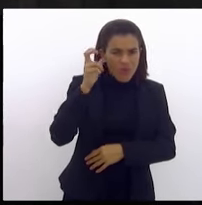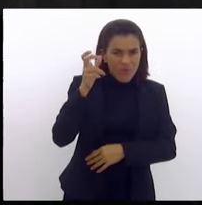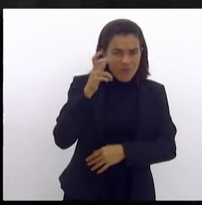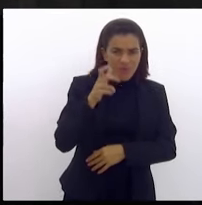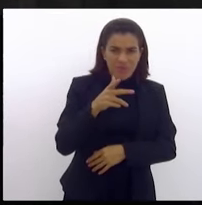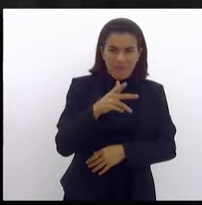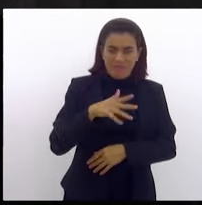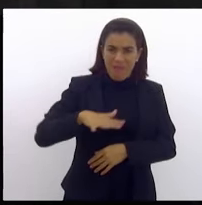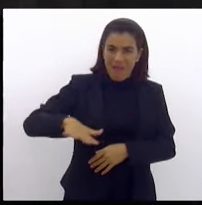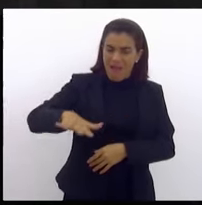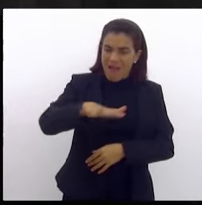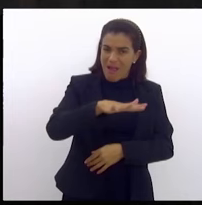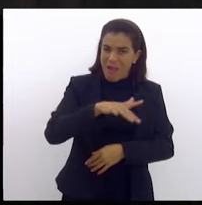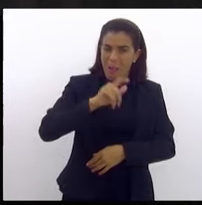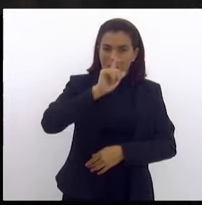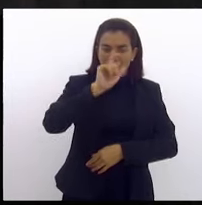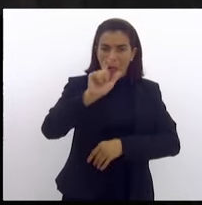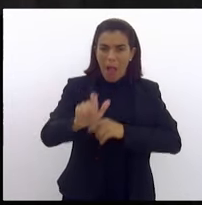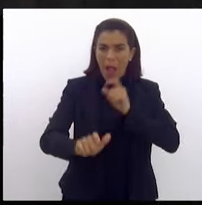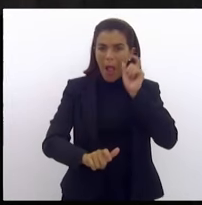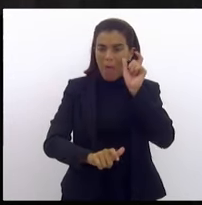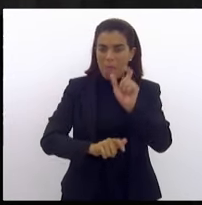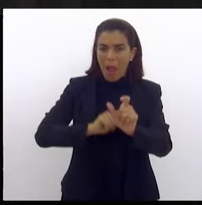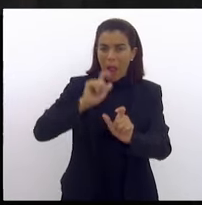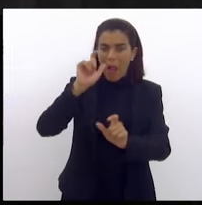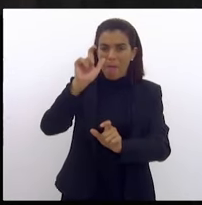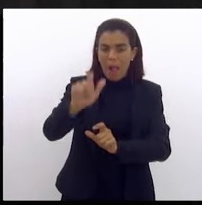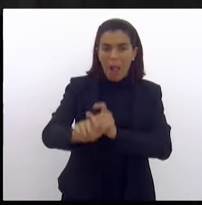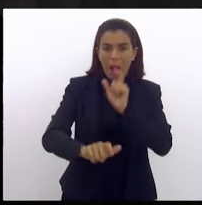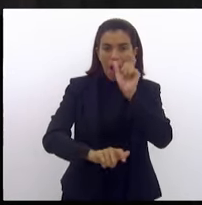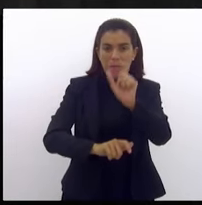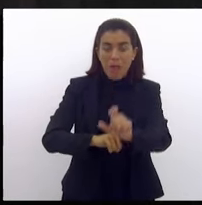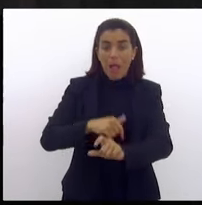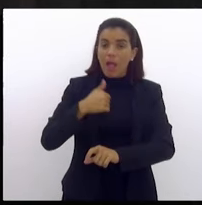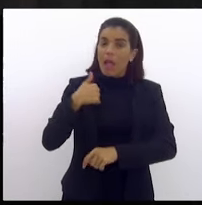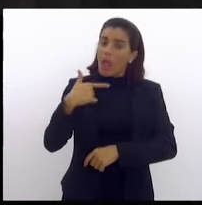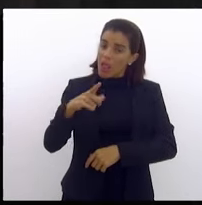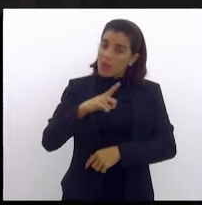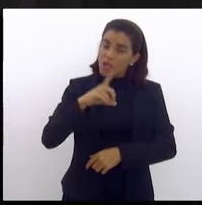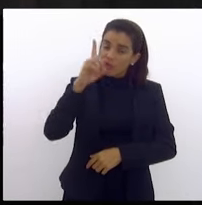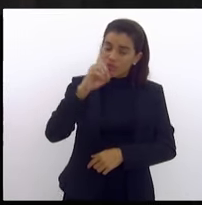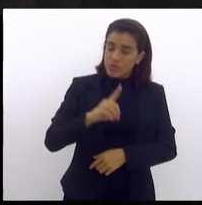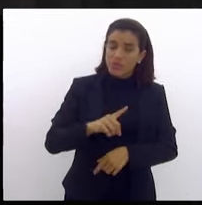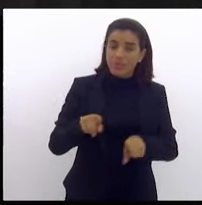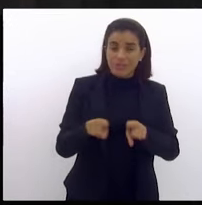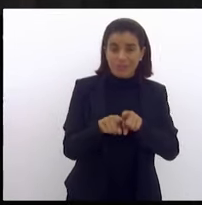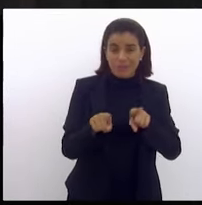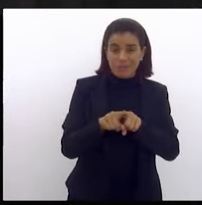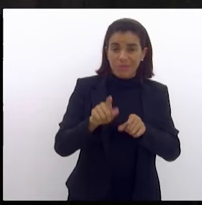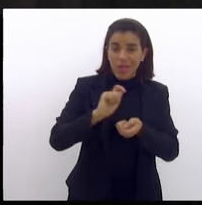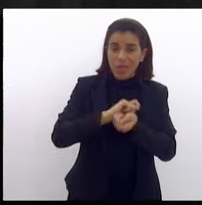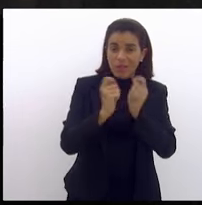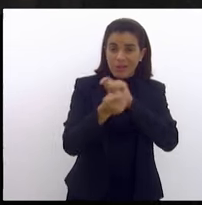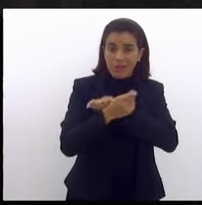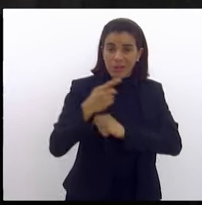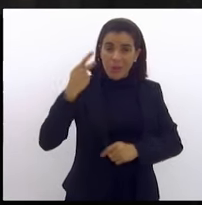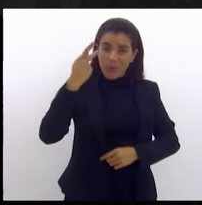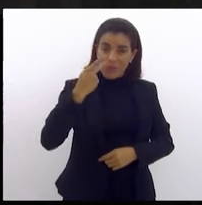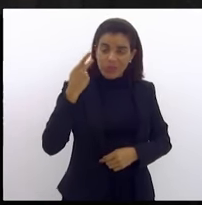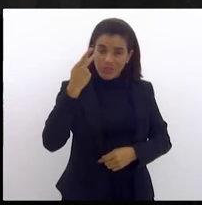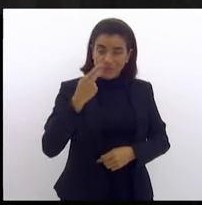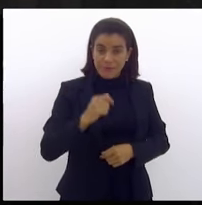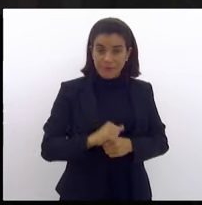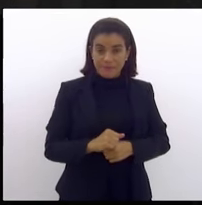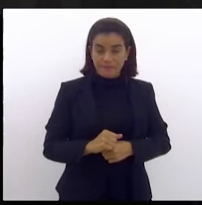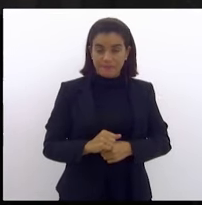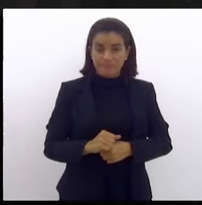foram genéricas, eu tenho obrigação também de politizar essa fala. Volto